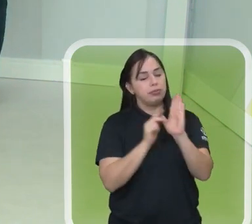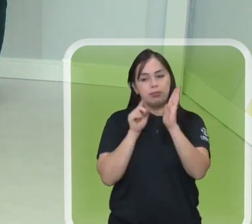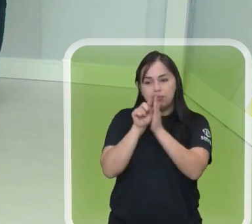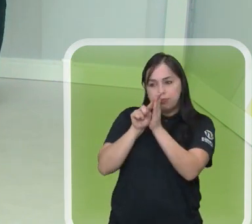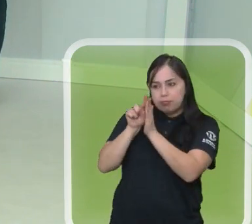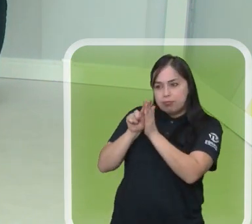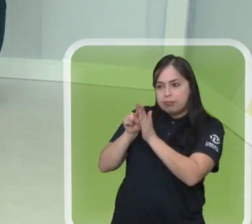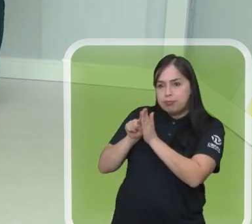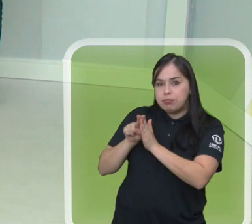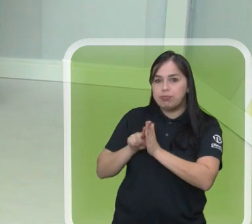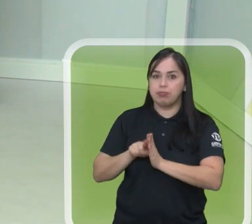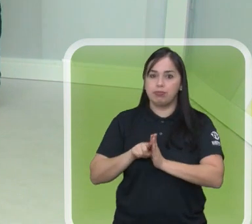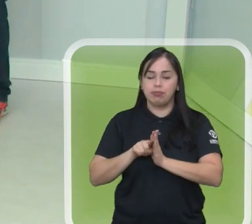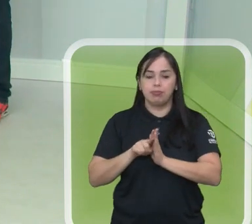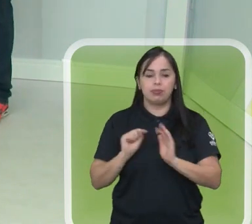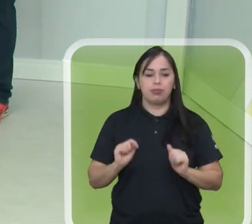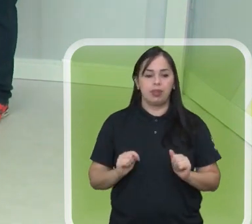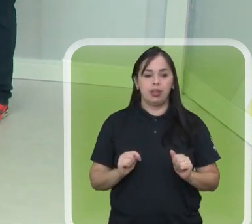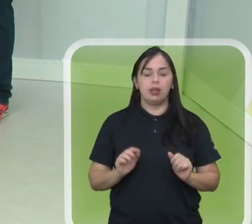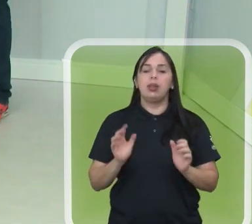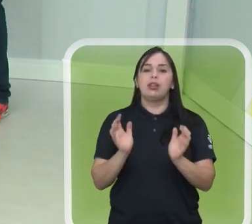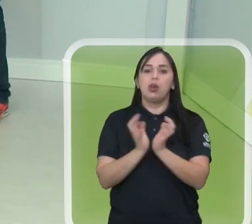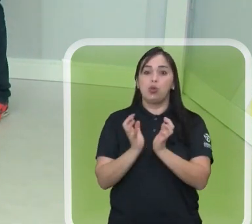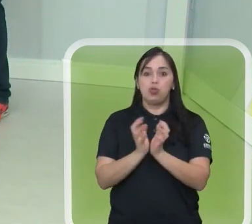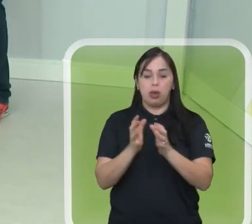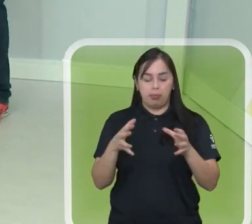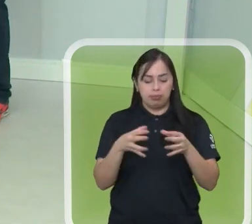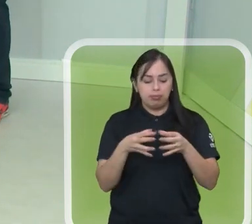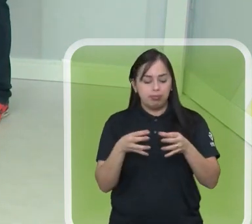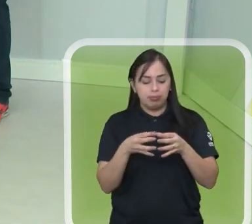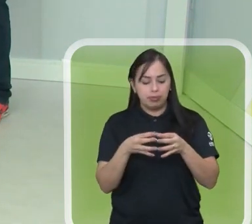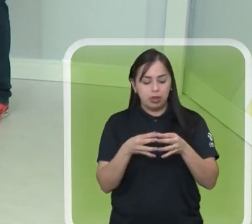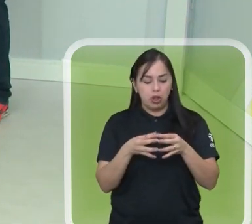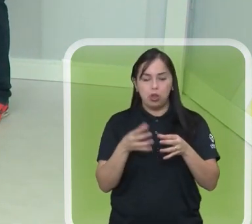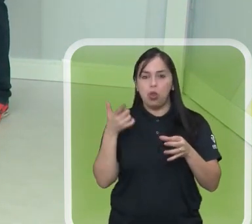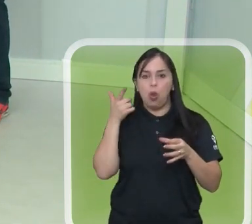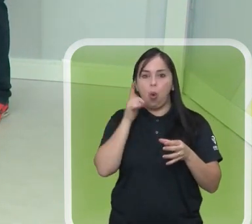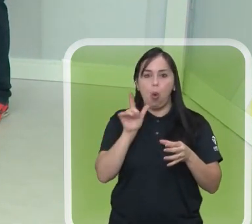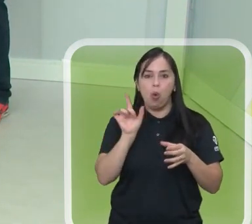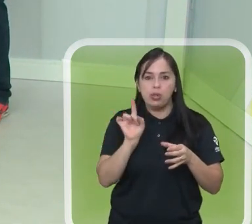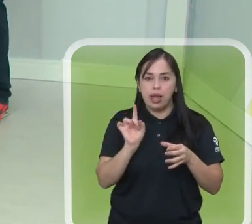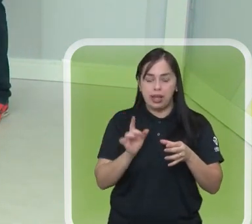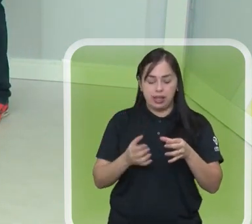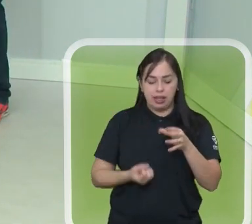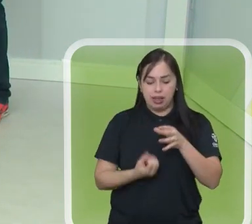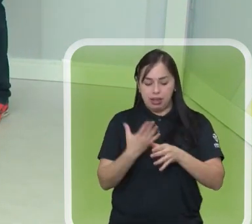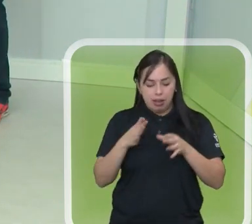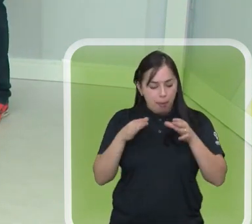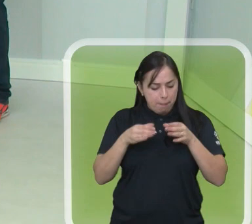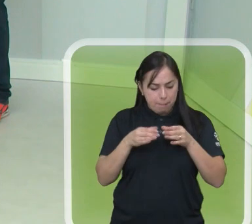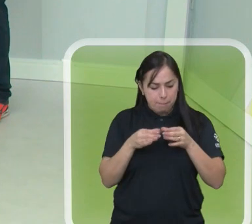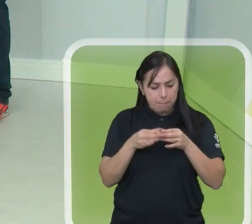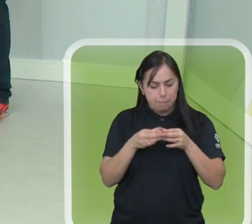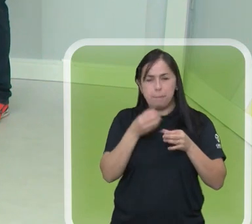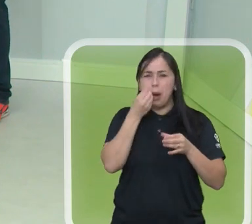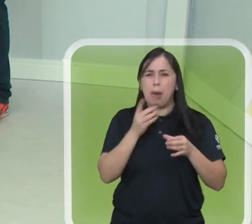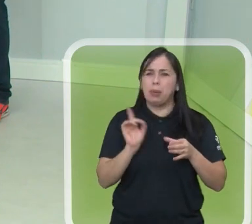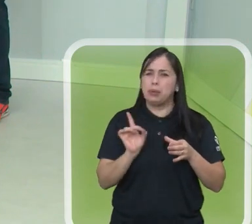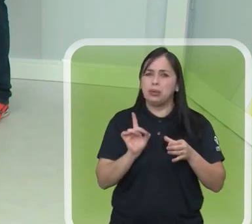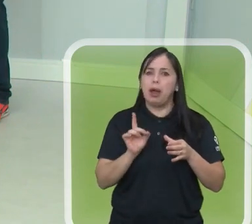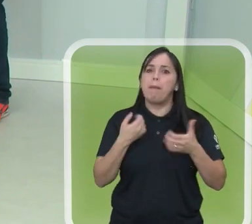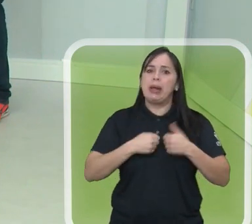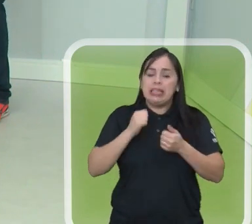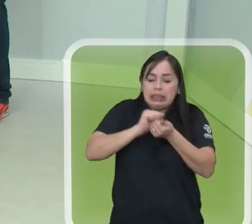a falha foi aí. Depois que... O time é assim, depois que você não consegue fazer uma boa montagem, você tem que estar fazendo remendos, né? É muito